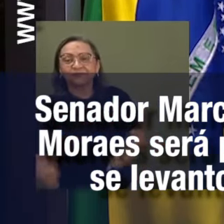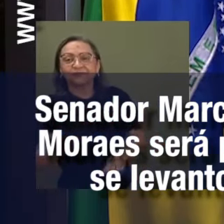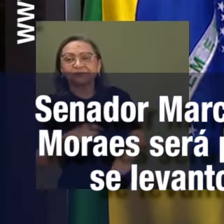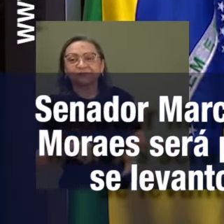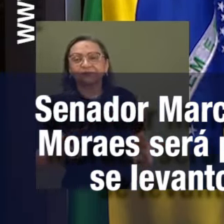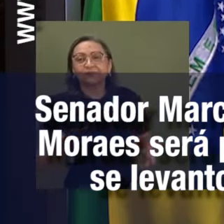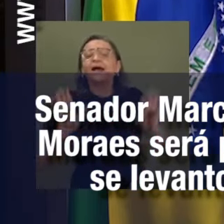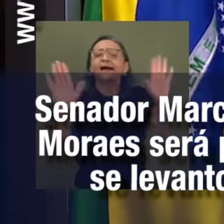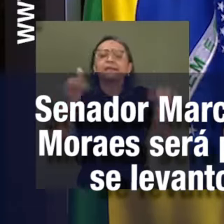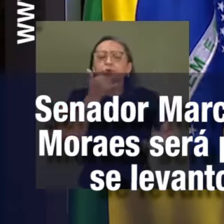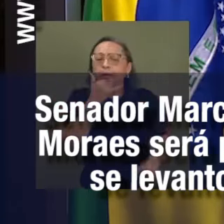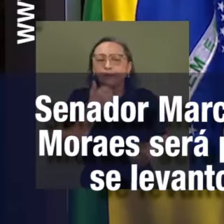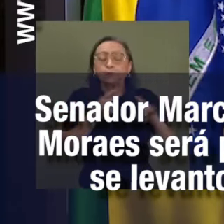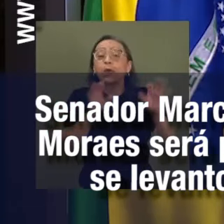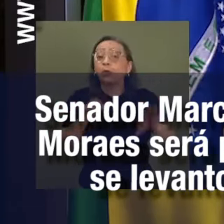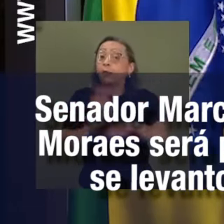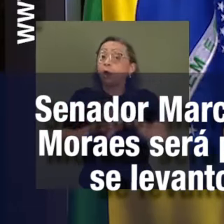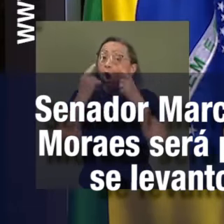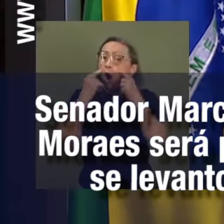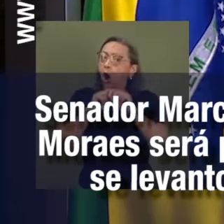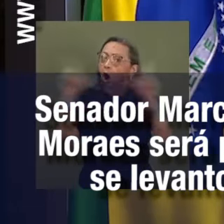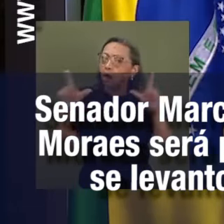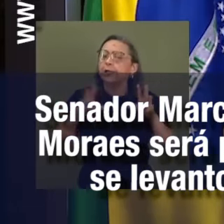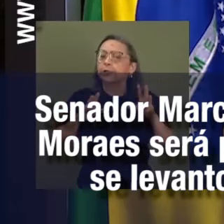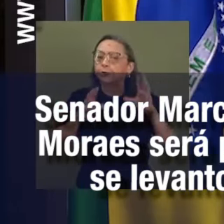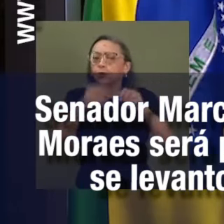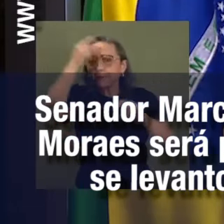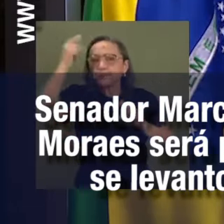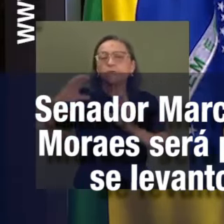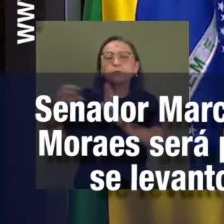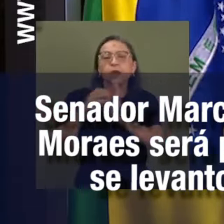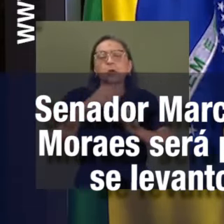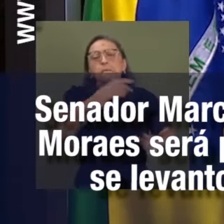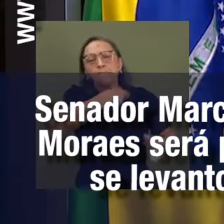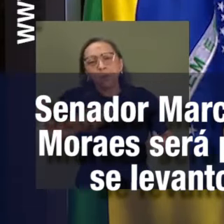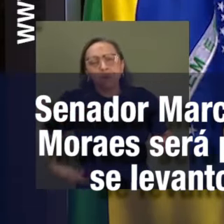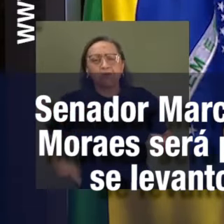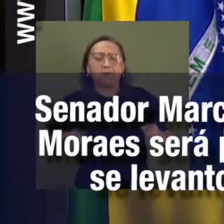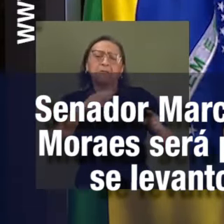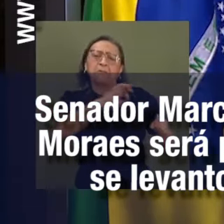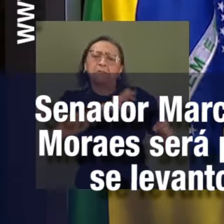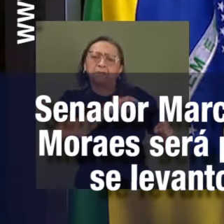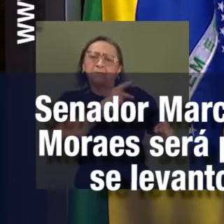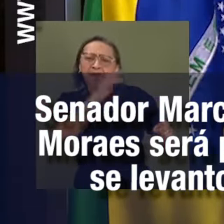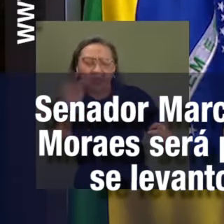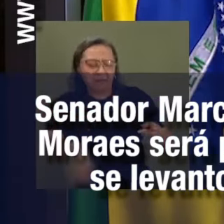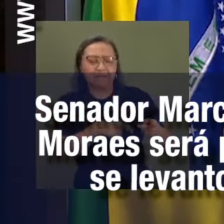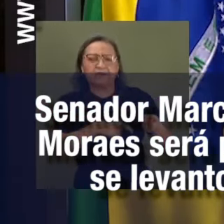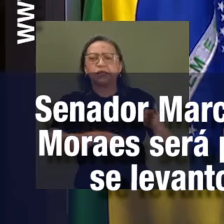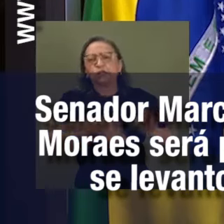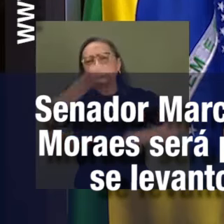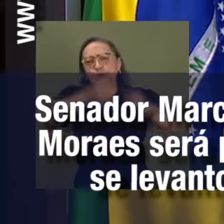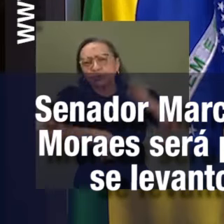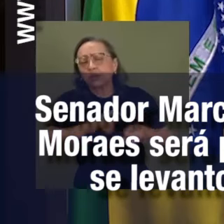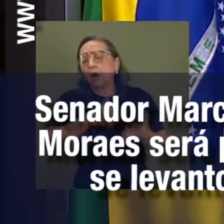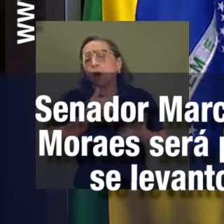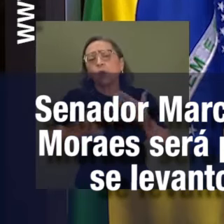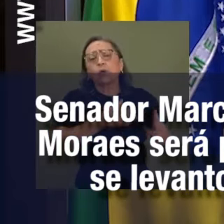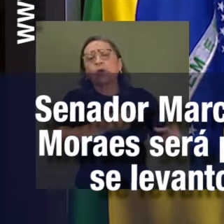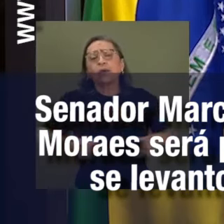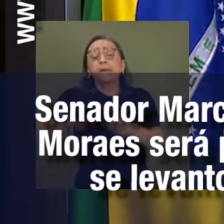aliás, desafio não, alerto aqui a todos os funcionários públicos, seja da Polícia Federal, seja do magistrado, seja de qualquer órgão,